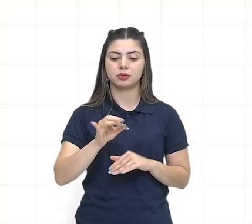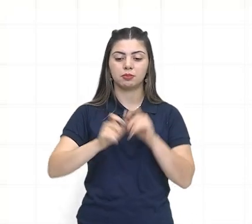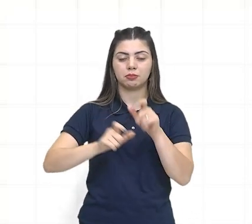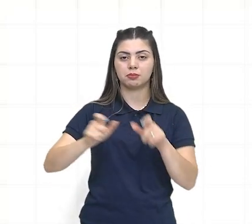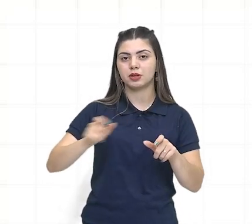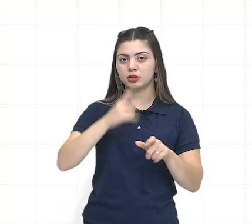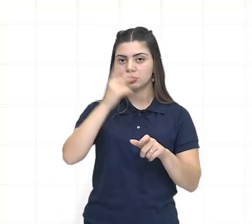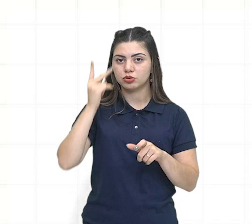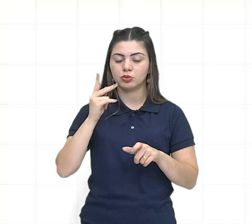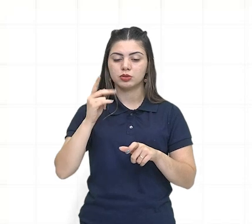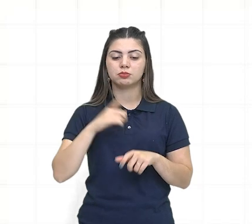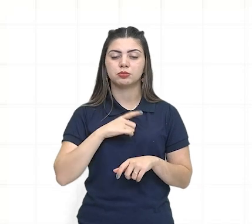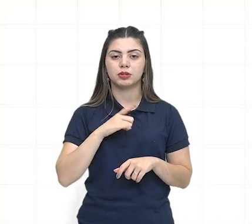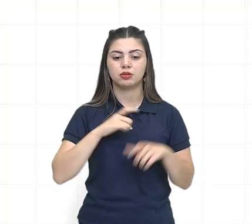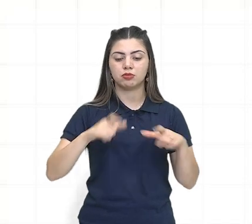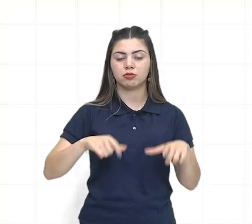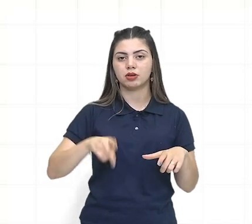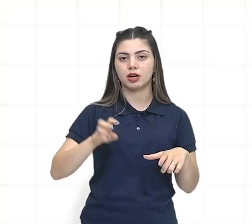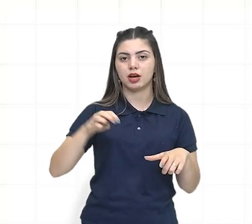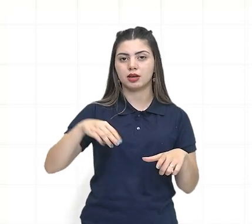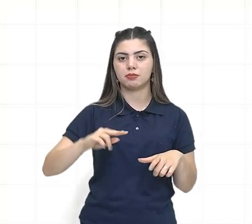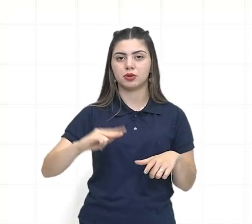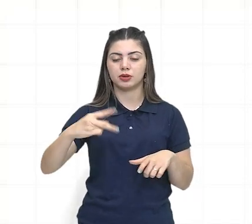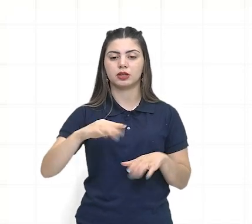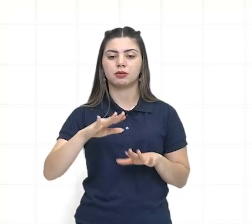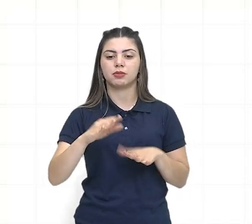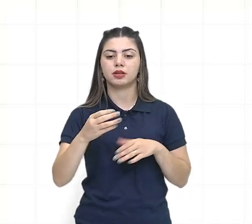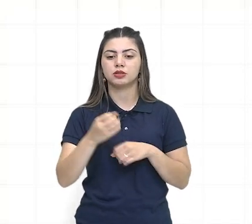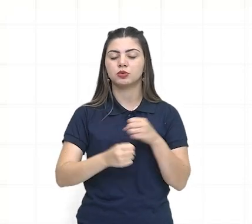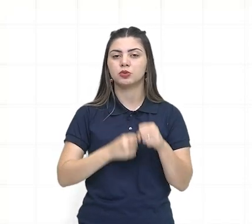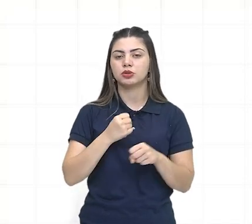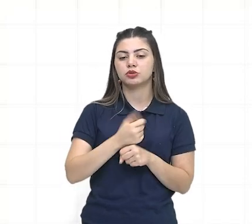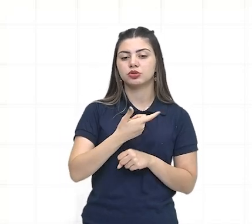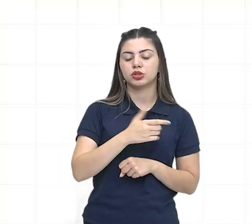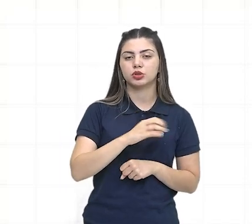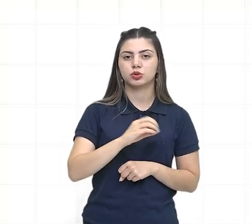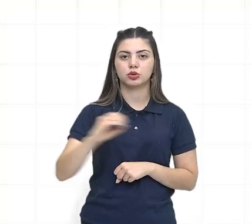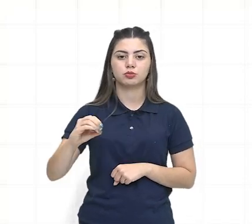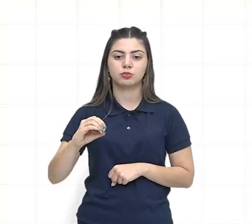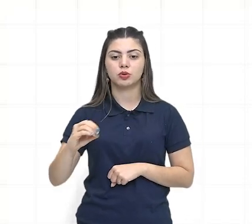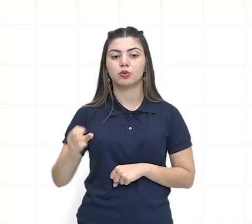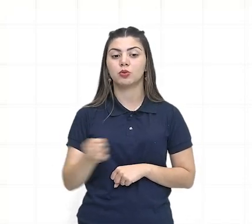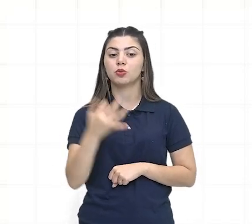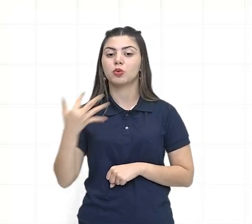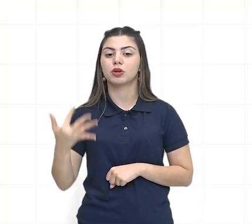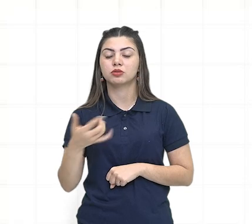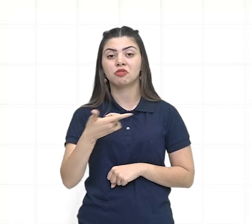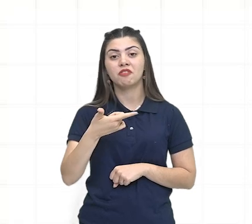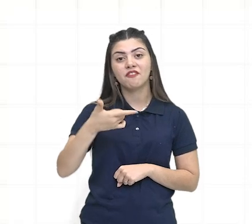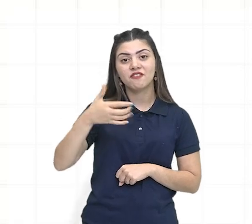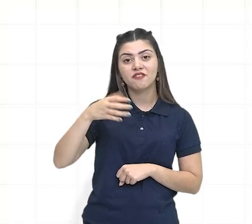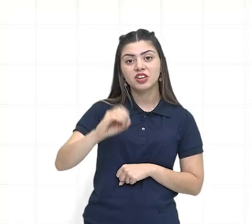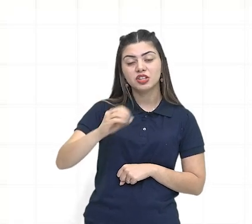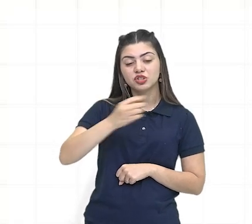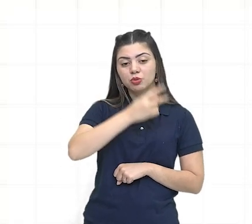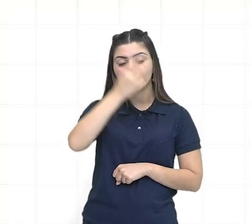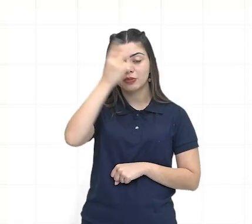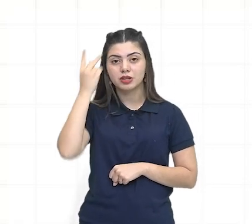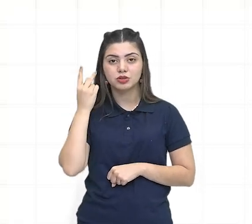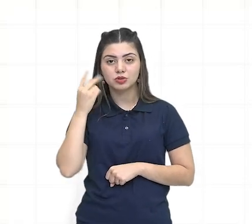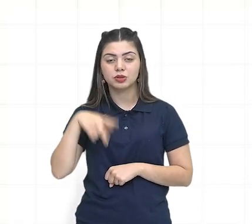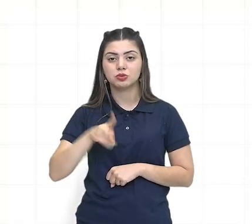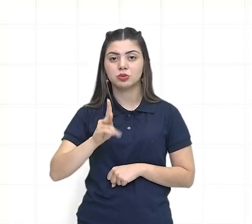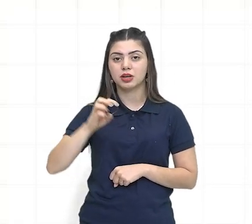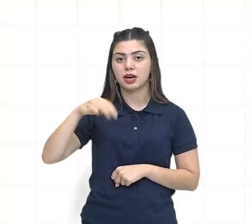por quilômetro quadrado. Em 2000, eram exatamente o quê? 20 habitantes